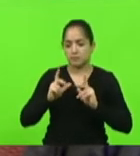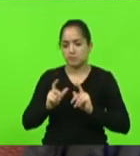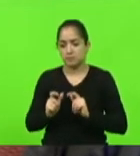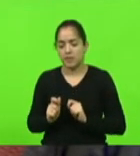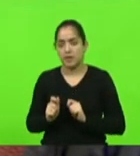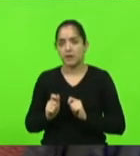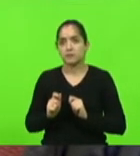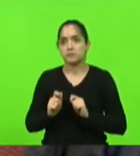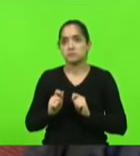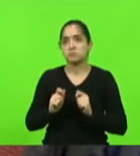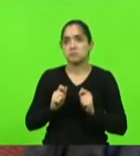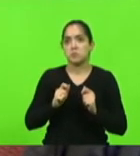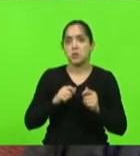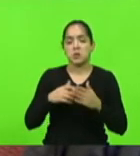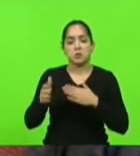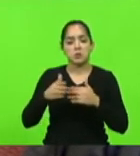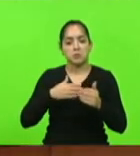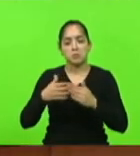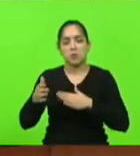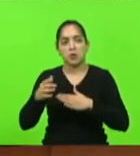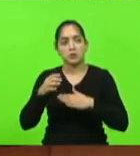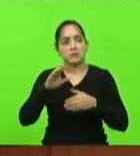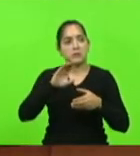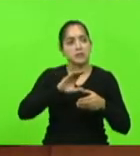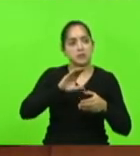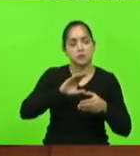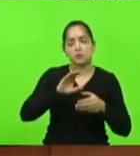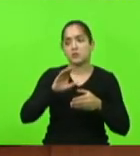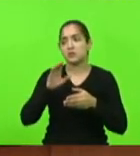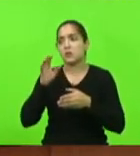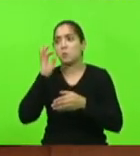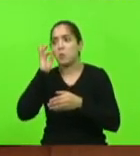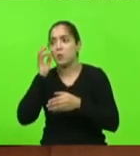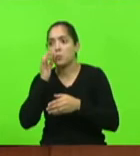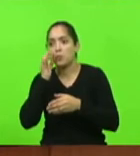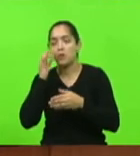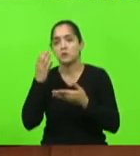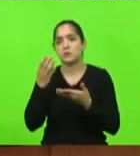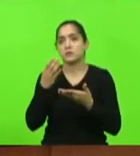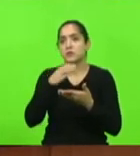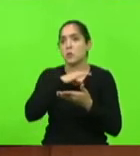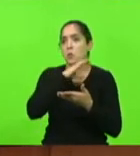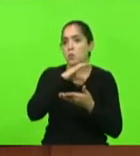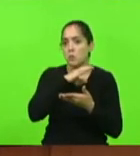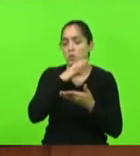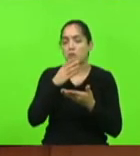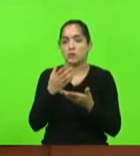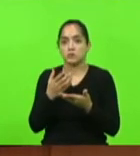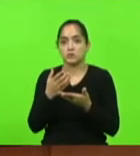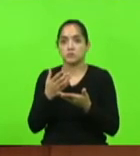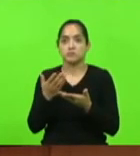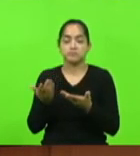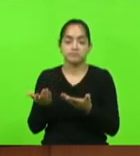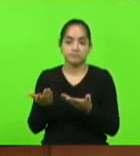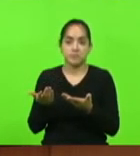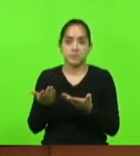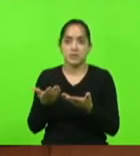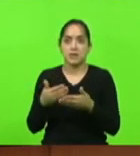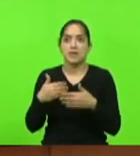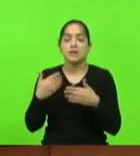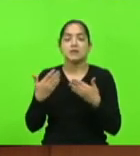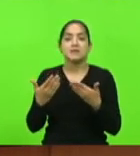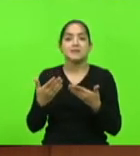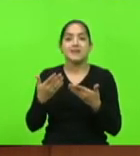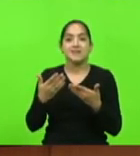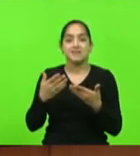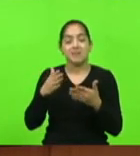não importa se é feito lá em Canoinhas, lá em Mafra, ou lá em Concórdia, ou lá em Caçador. Então, tem coisas